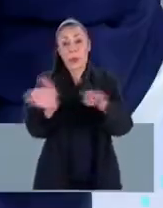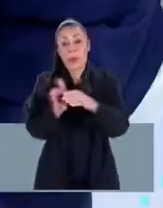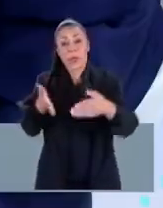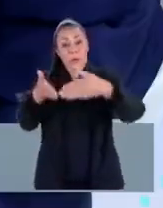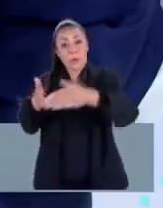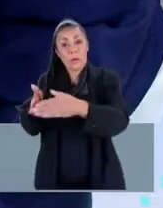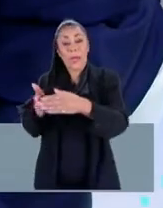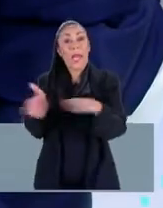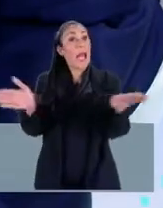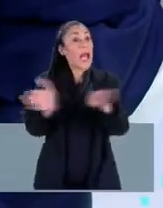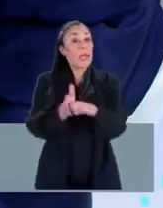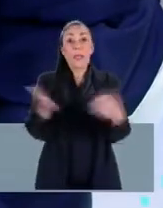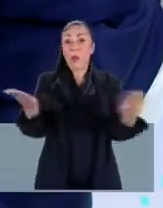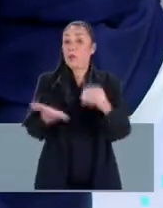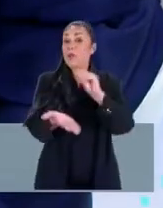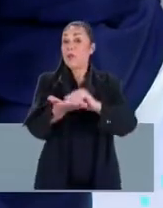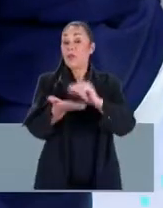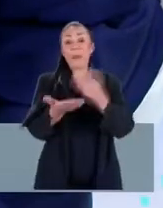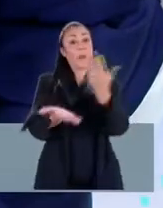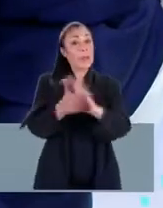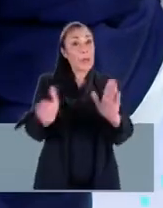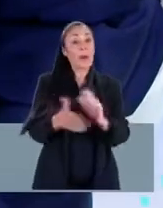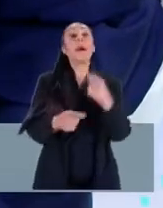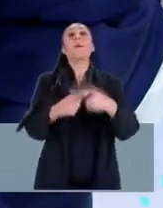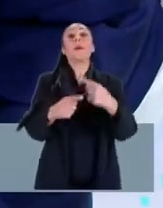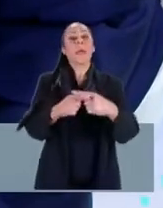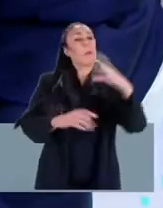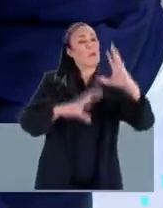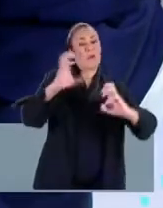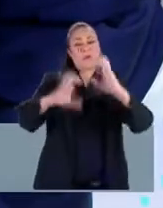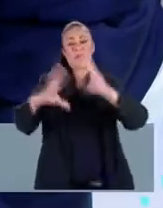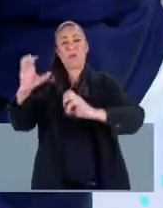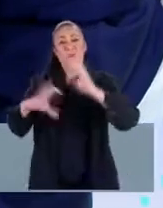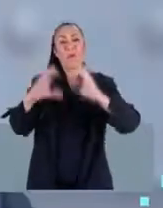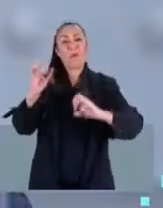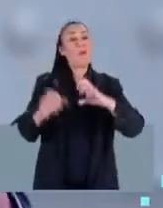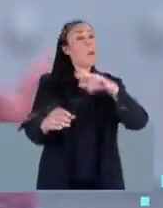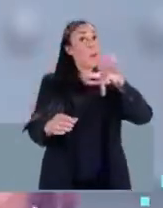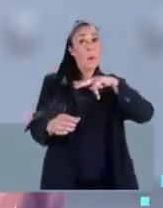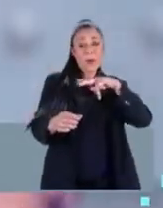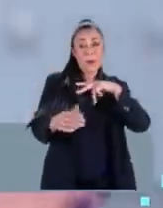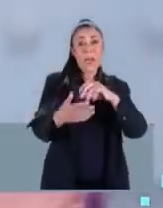ficou terminada, porque tem briga entre os setores privados também.